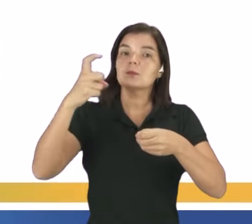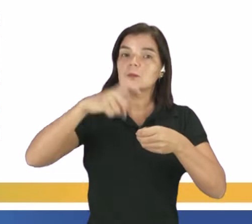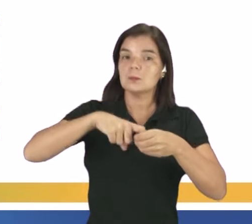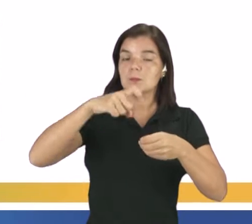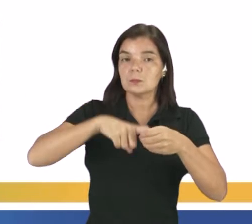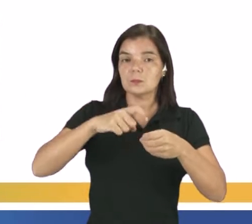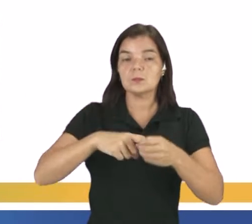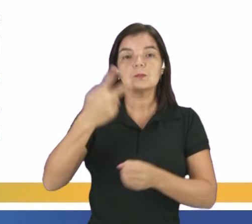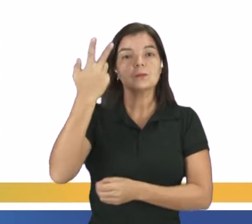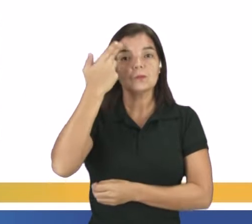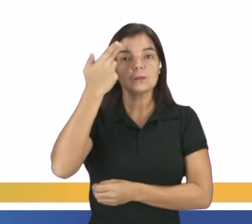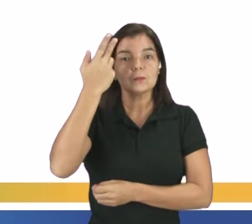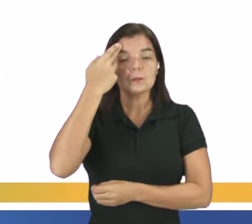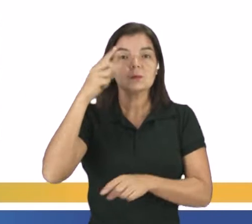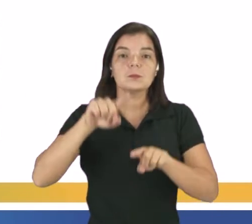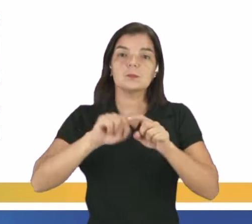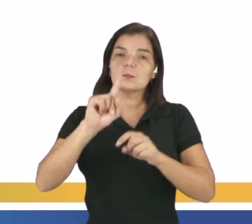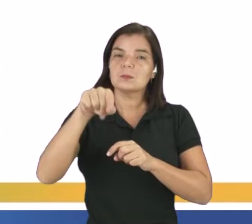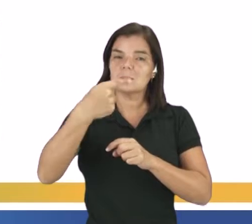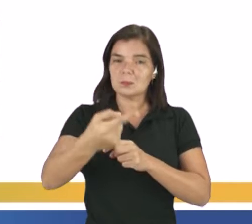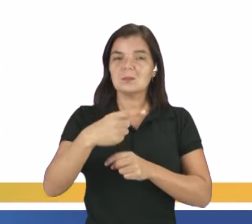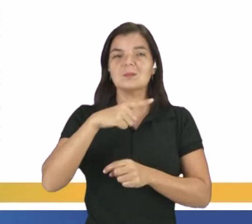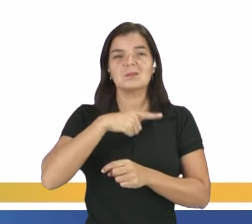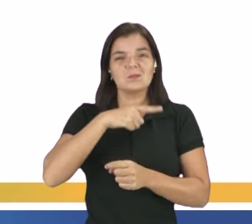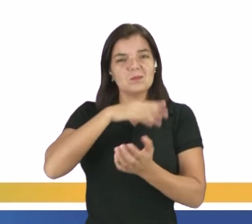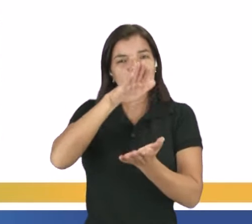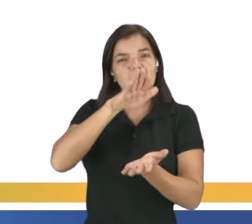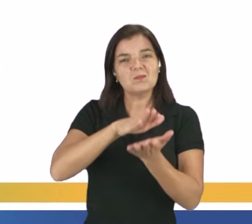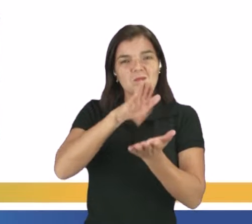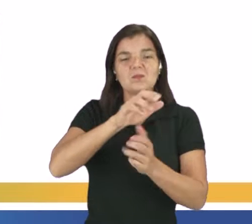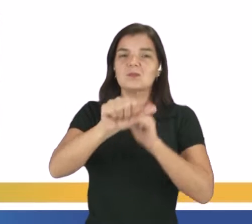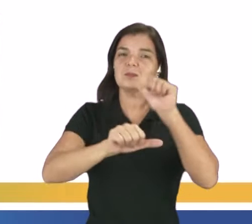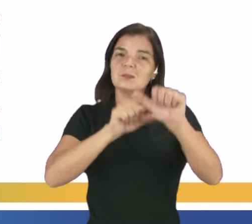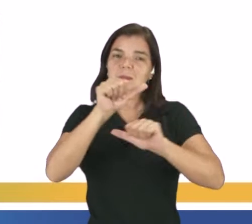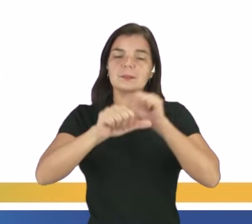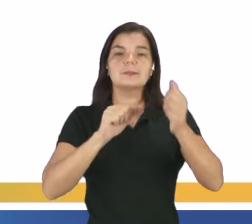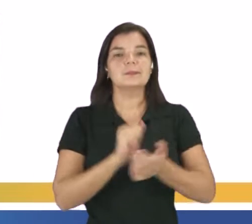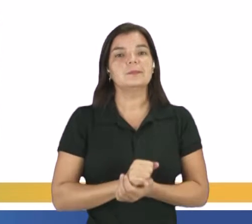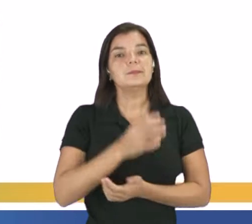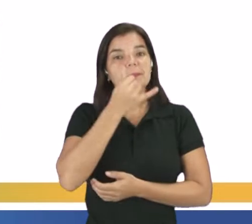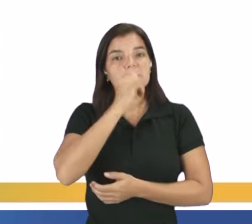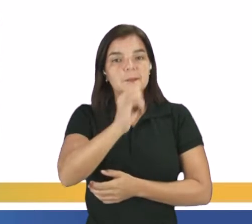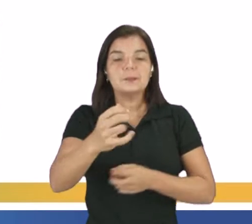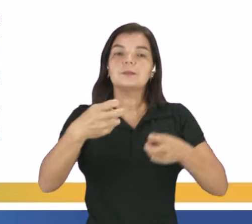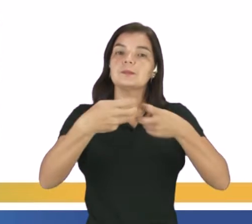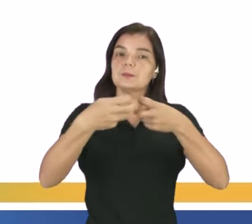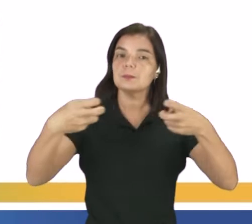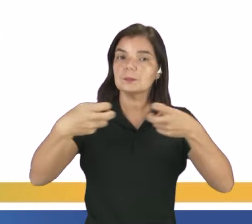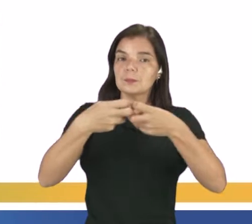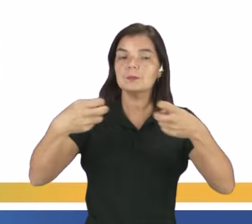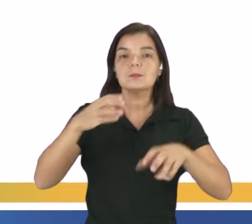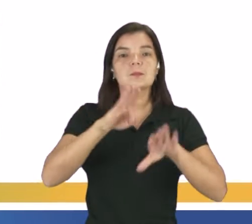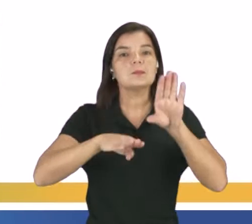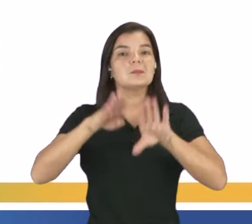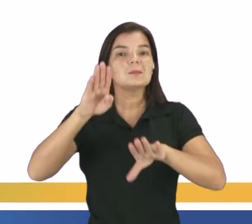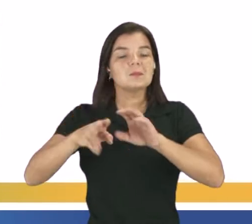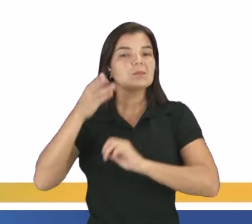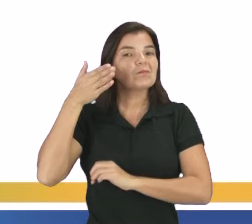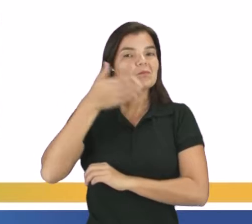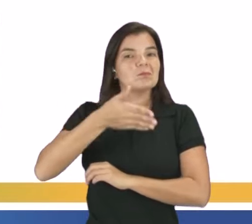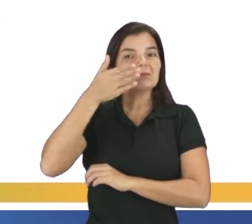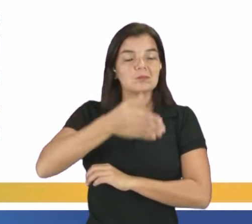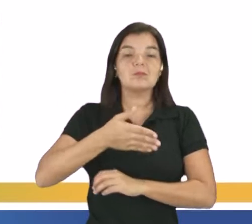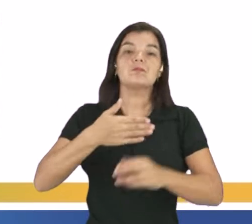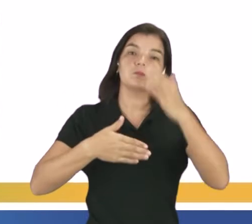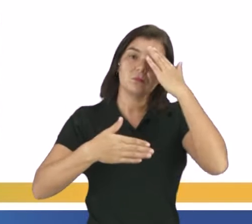seu formato original após sofrerem algum tipo de deformação. A energia potencial elástica depende da constante elástica